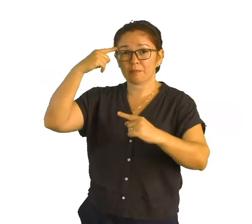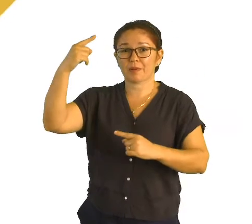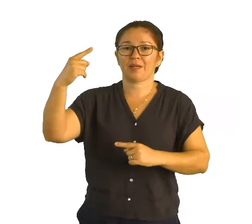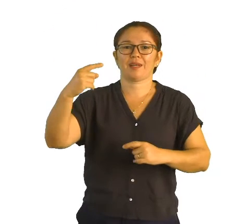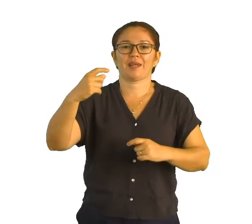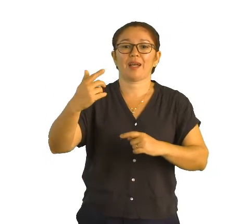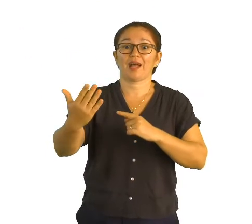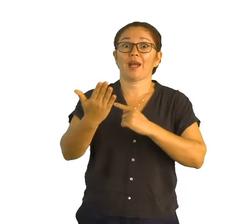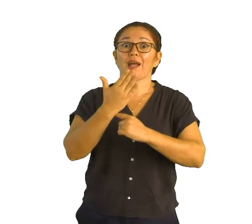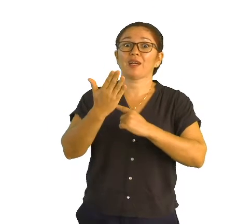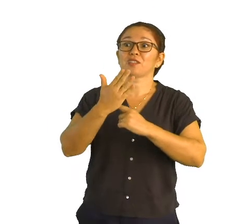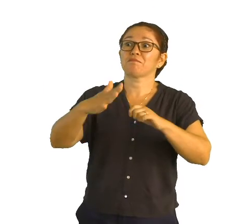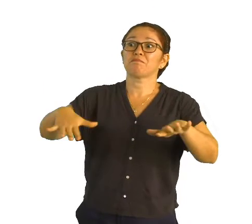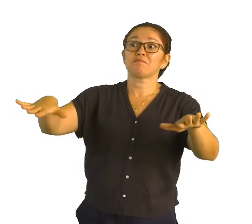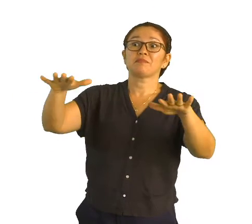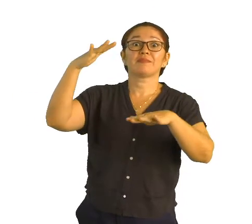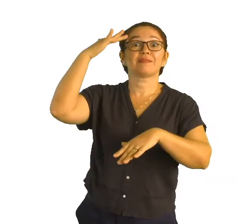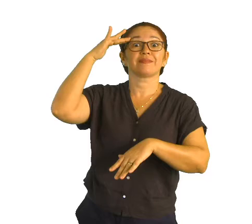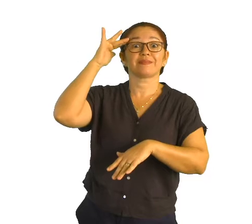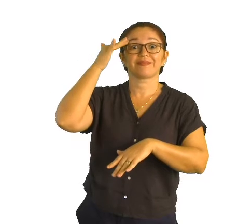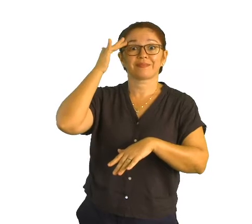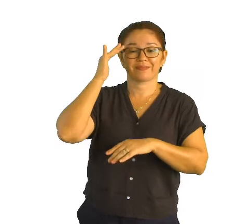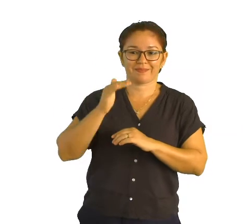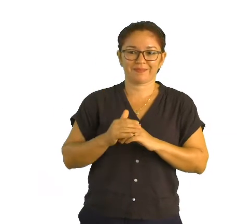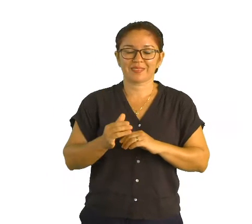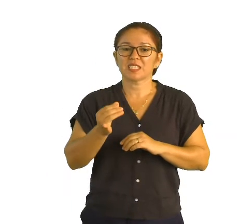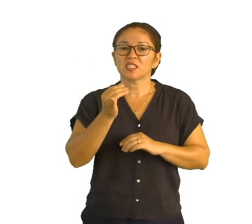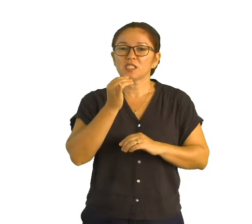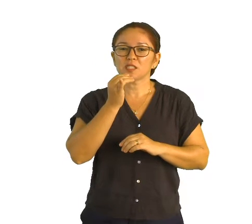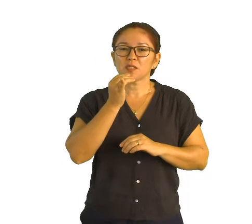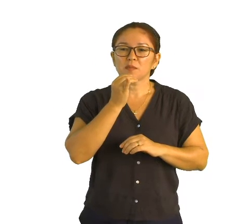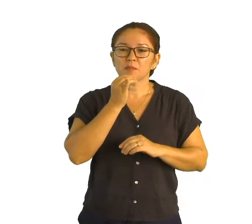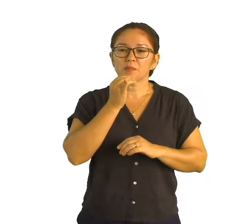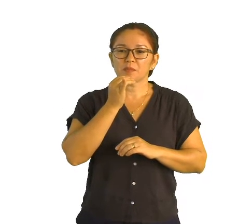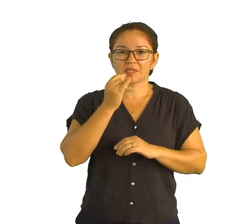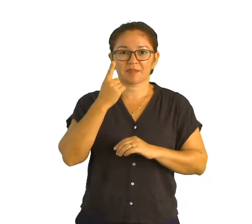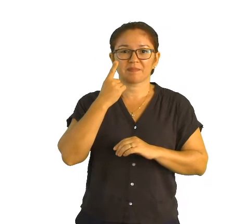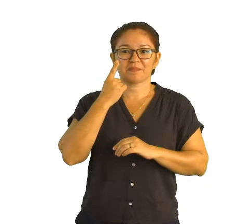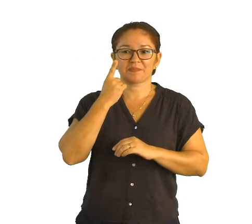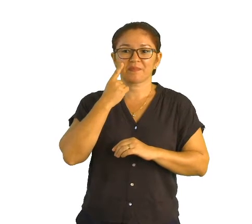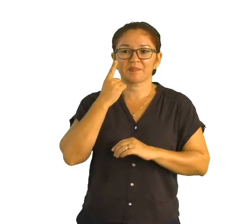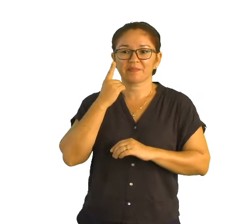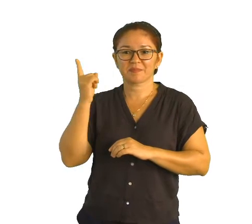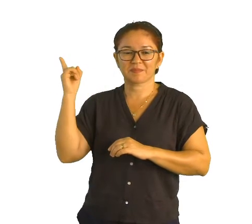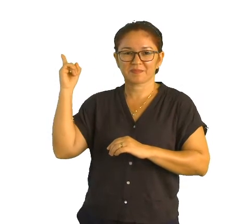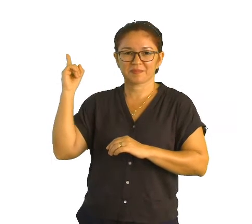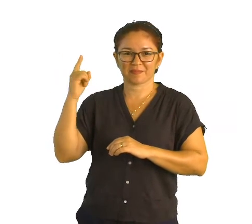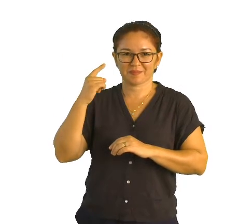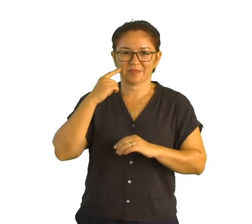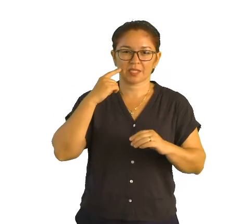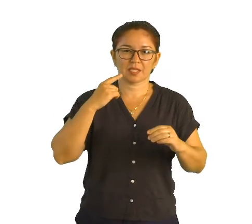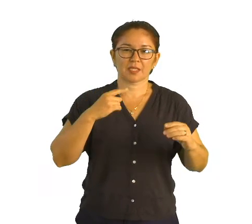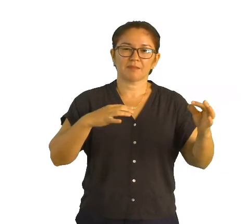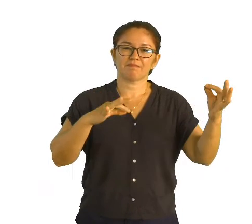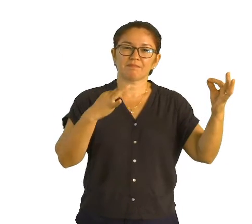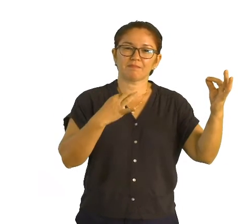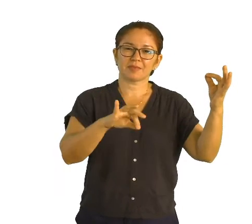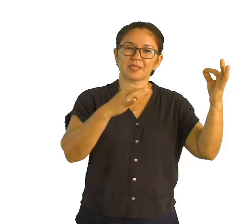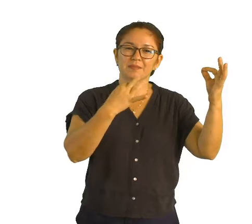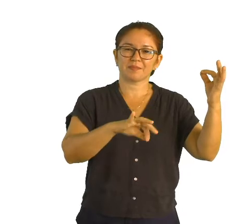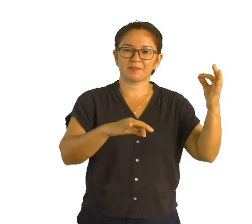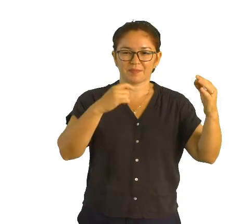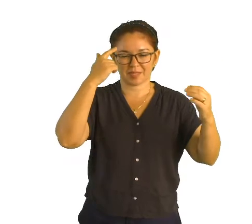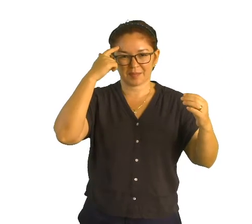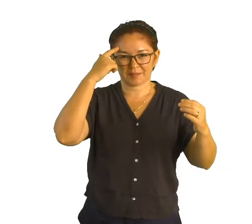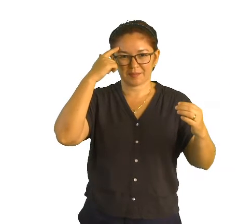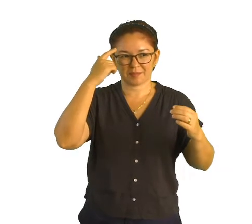realidade. Olha só, nós temos na figura um berimbau. A corda desse berimbau, bem